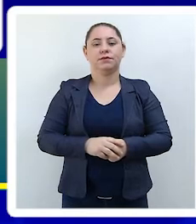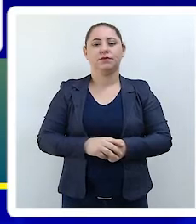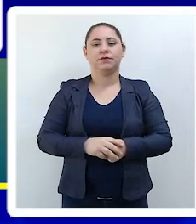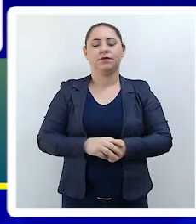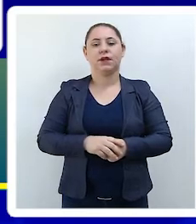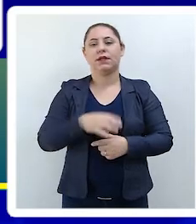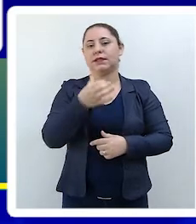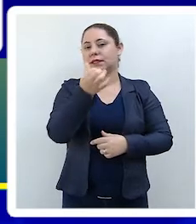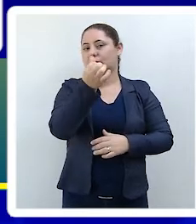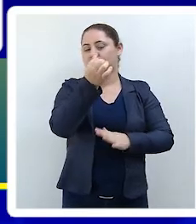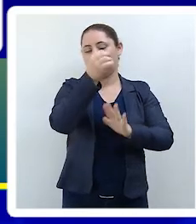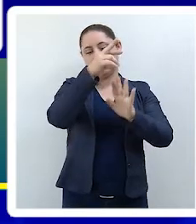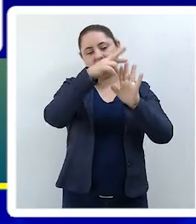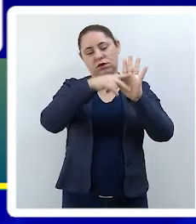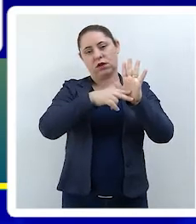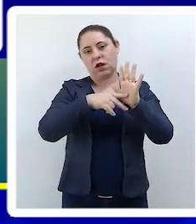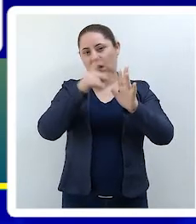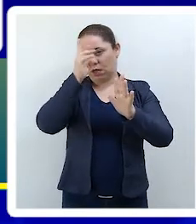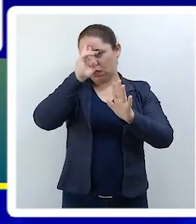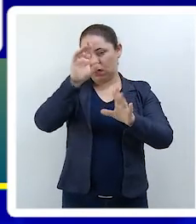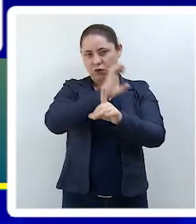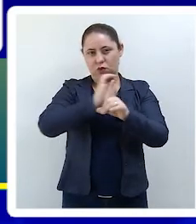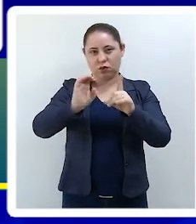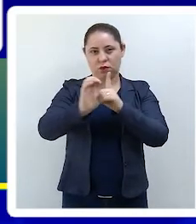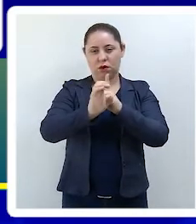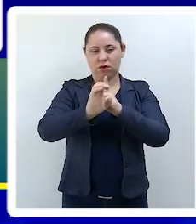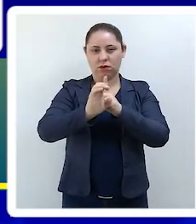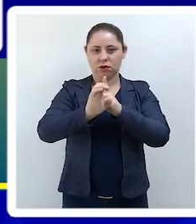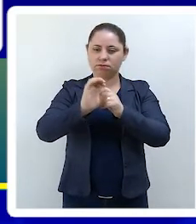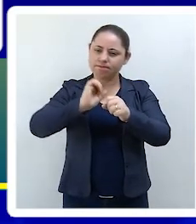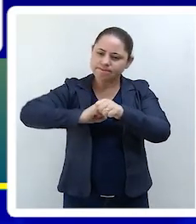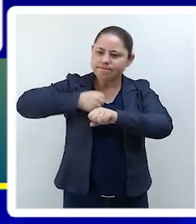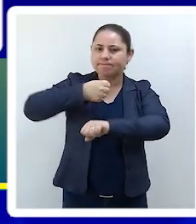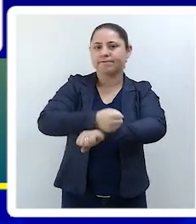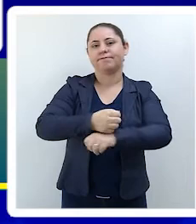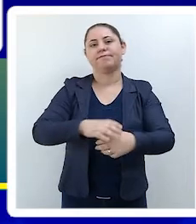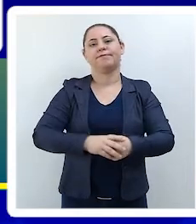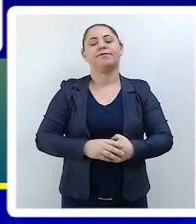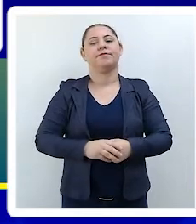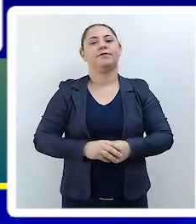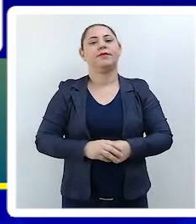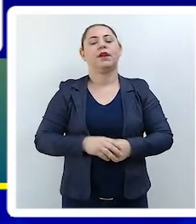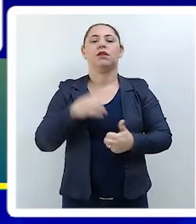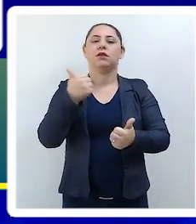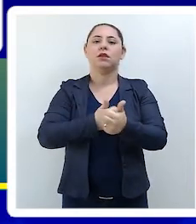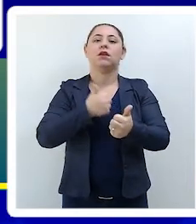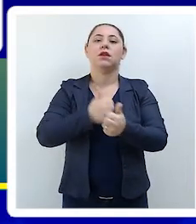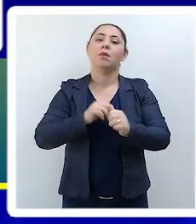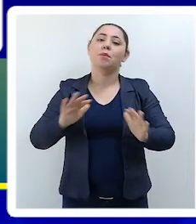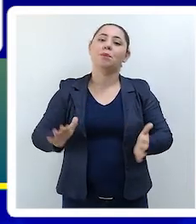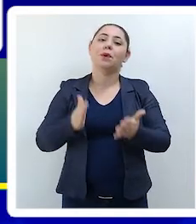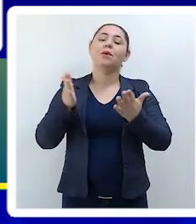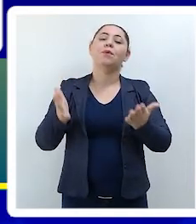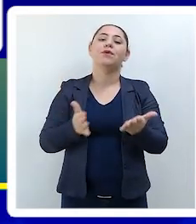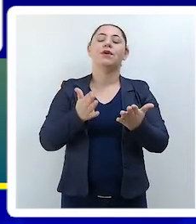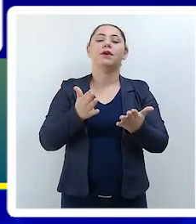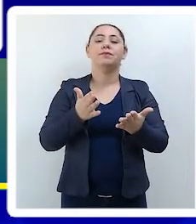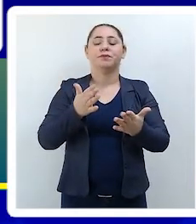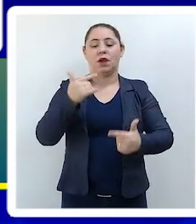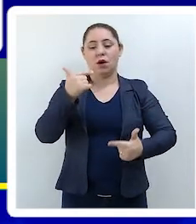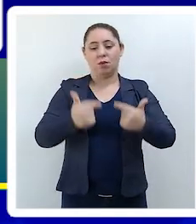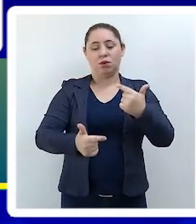Sexto princípio, liderança comunitária e engajamento. Com isso, nós tentamos promover políticas